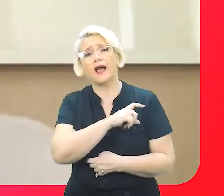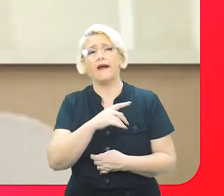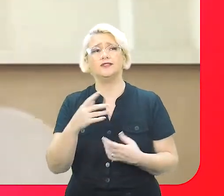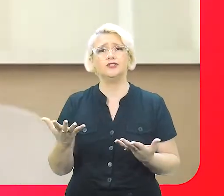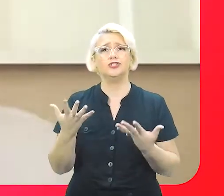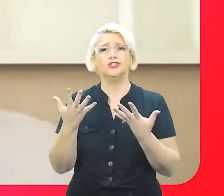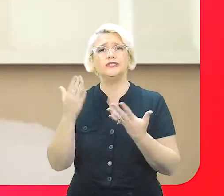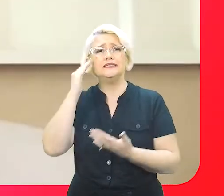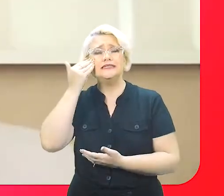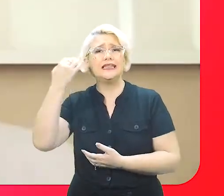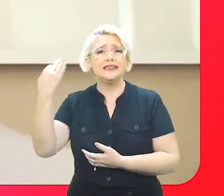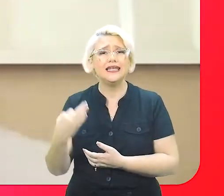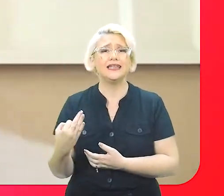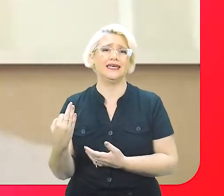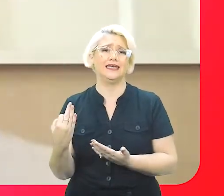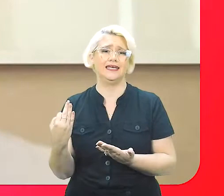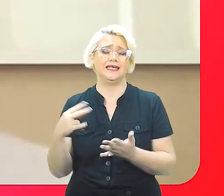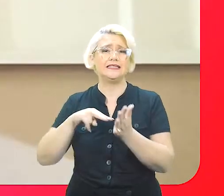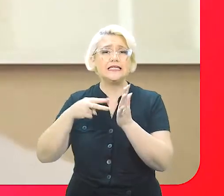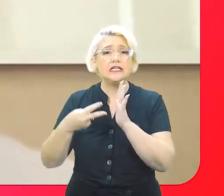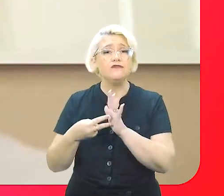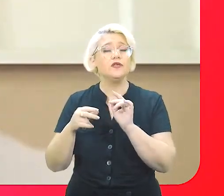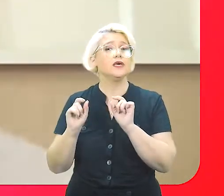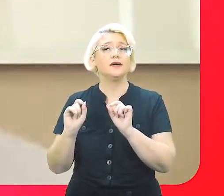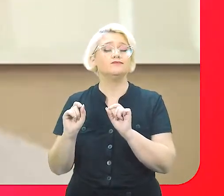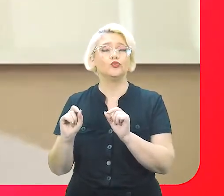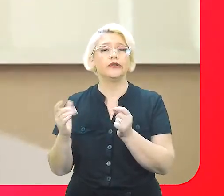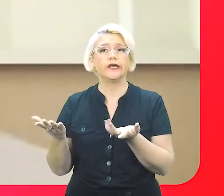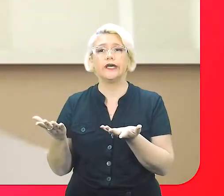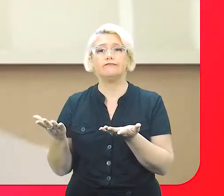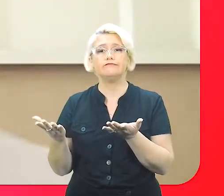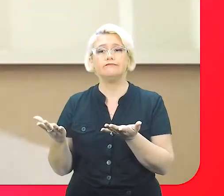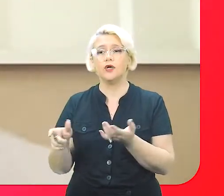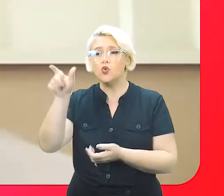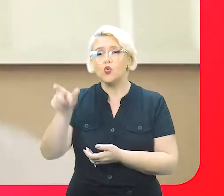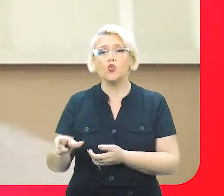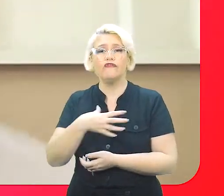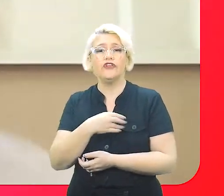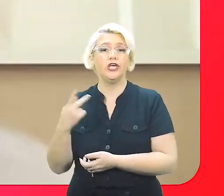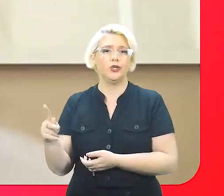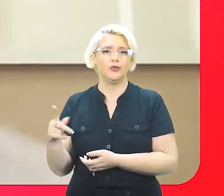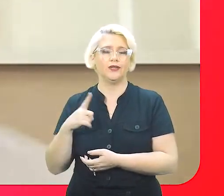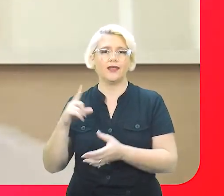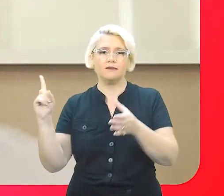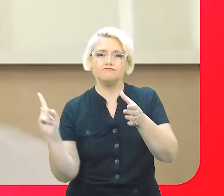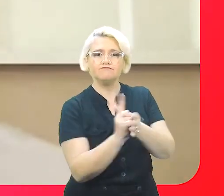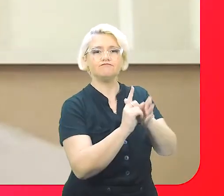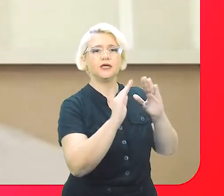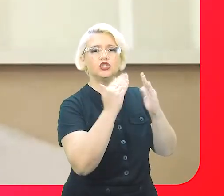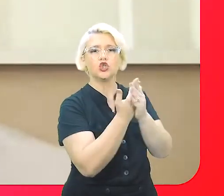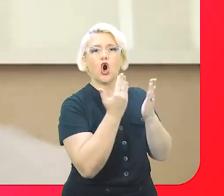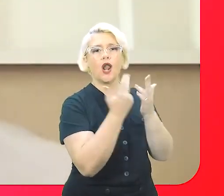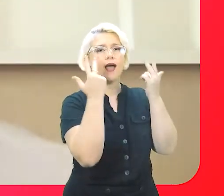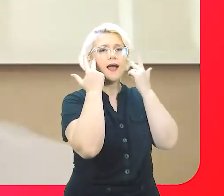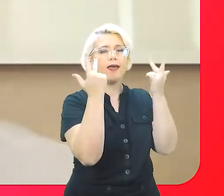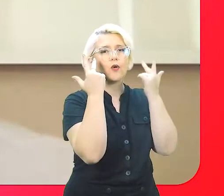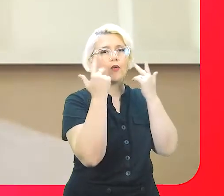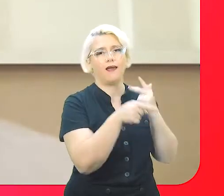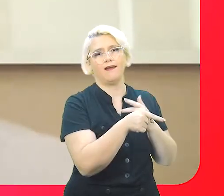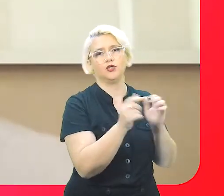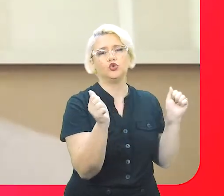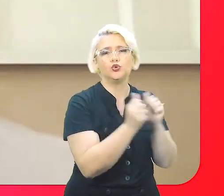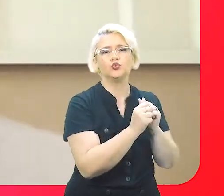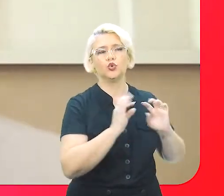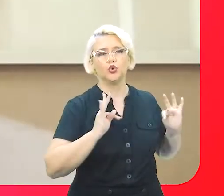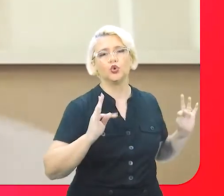dificuldade de entender o que significa para o próprio filho estar numa escola